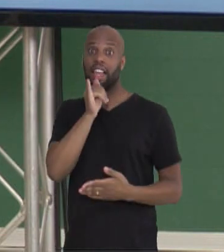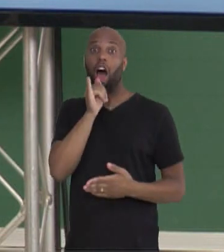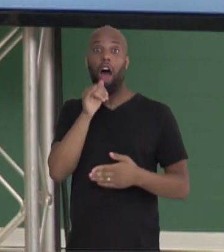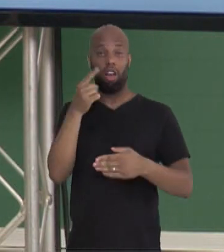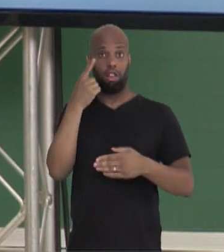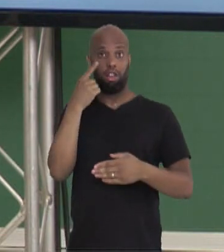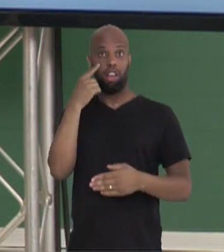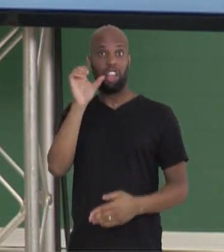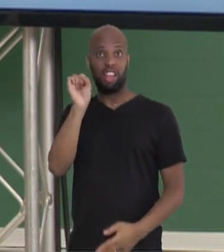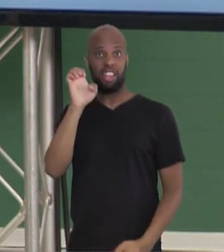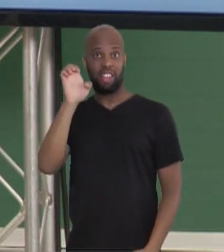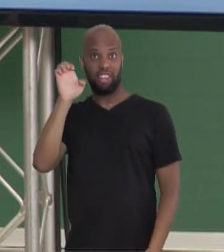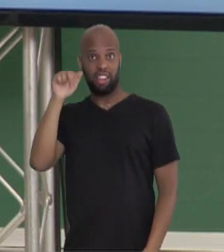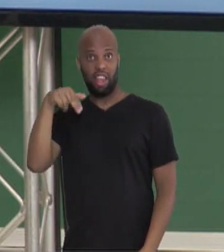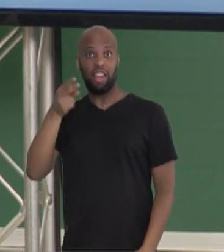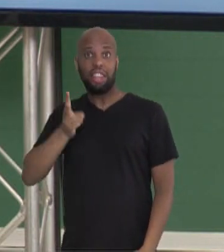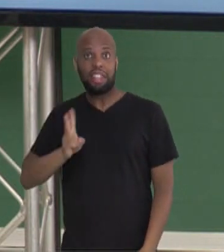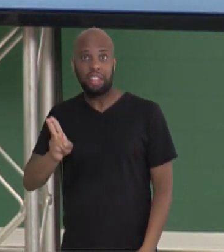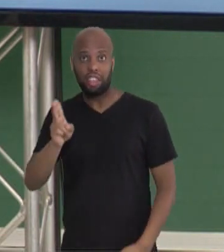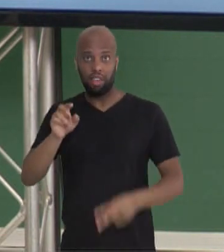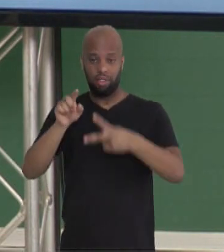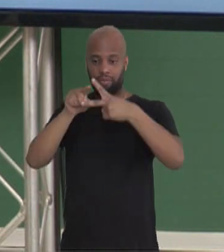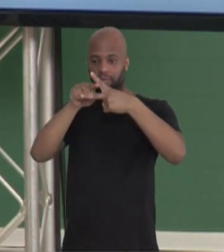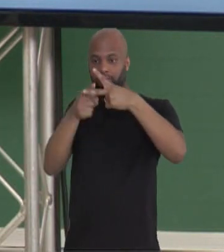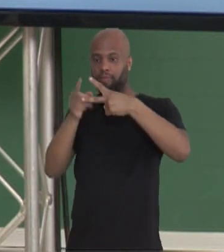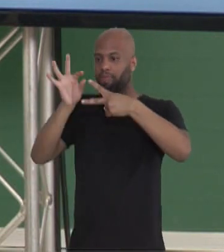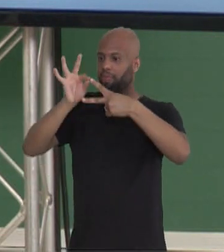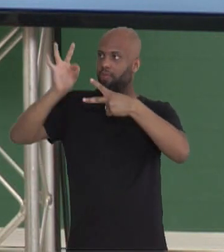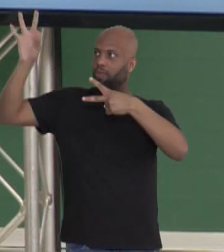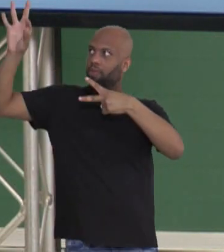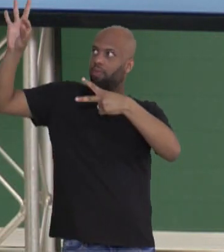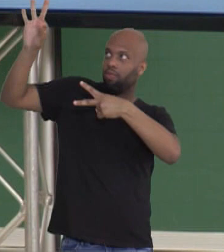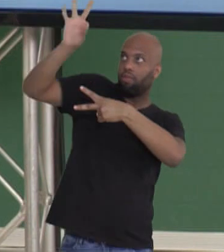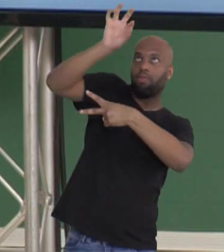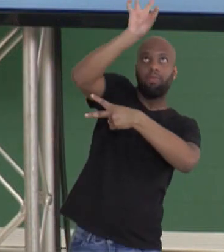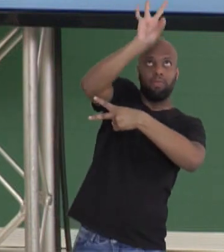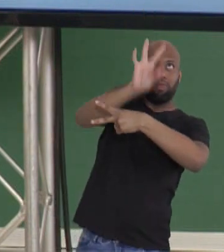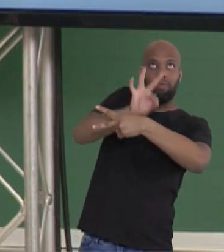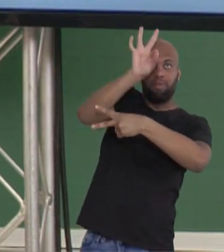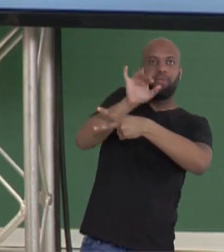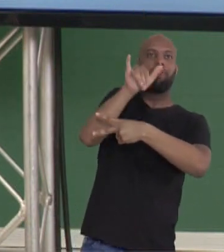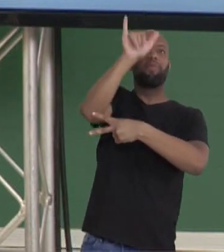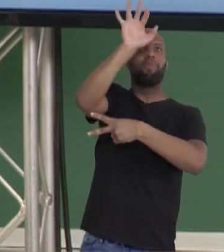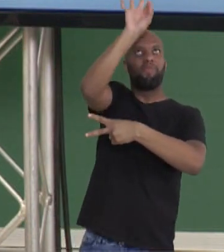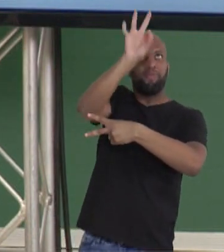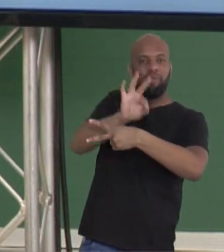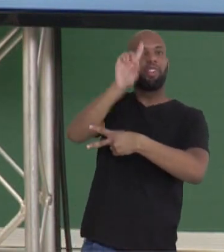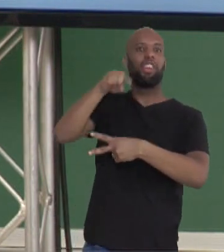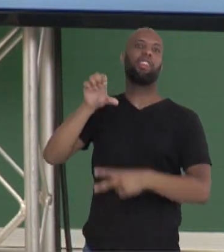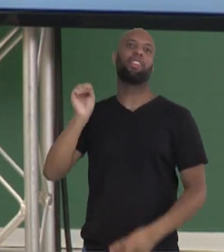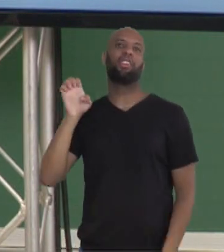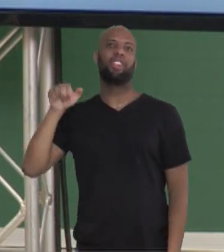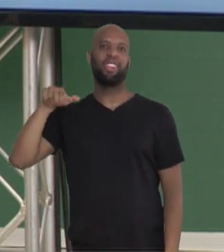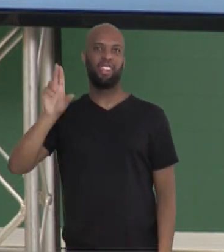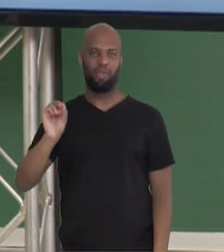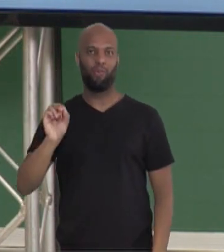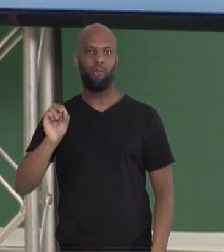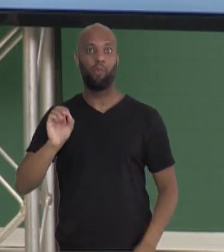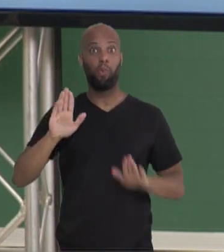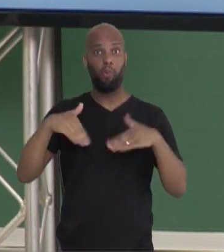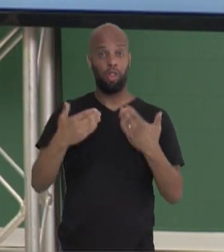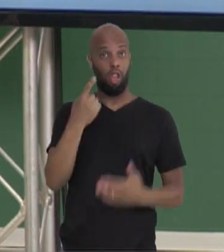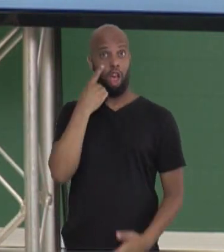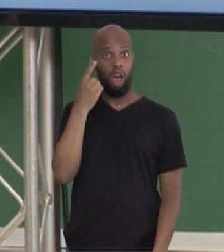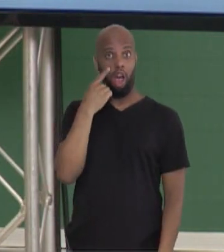sempre esse valor quando ele encontra a linha do eixo y, perfeito? Então, só para a gente relembrar. Então, aqui vocês estão